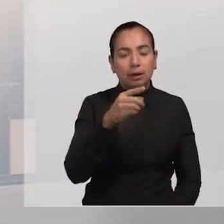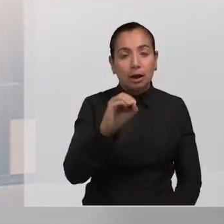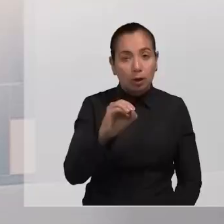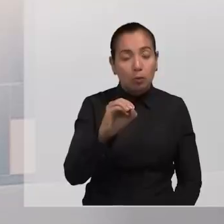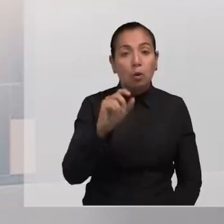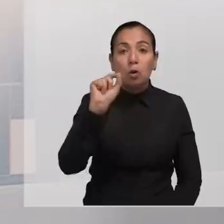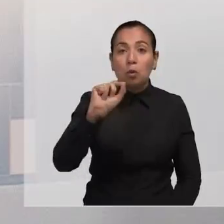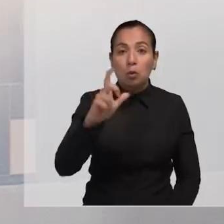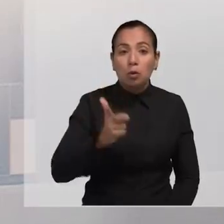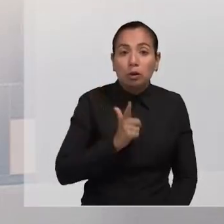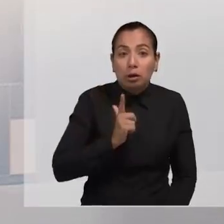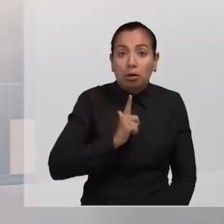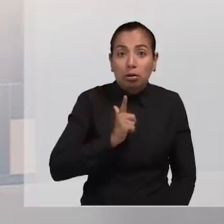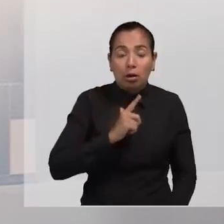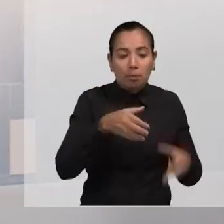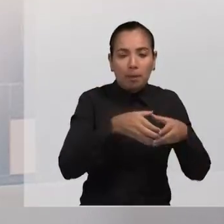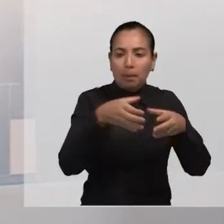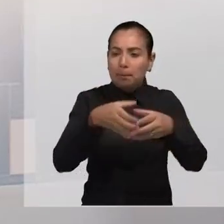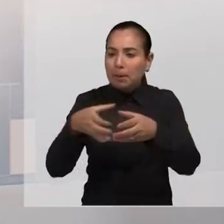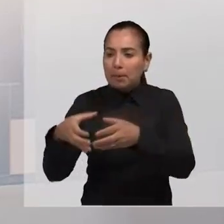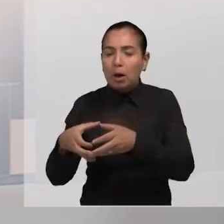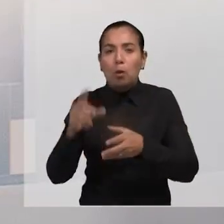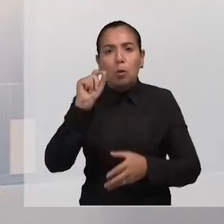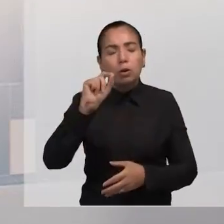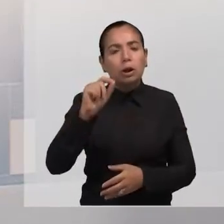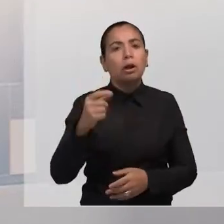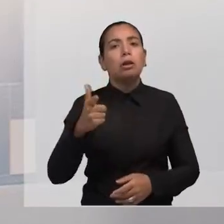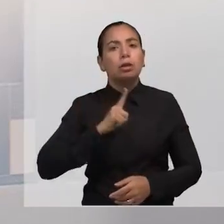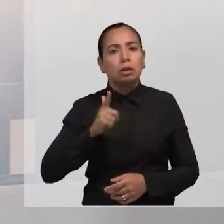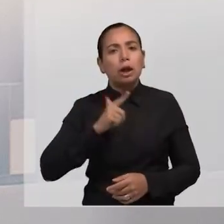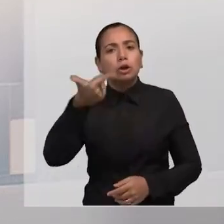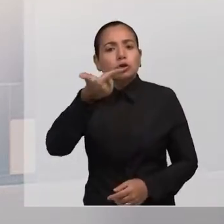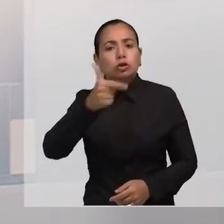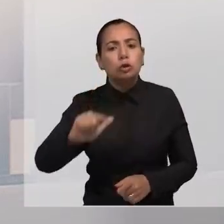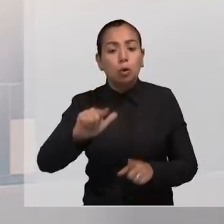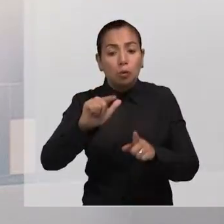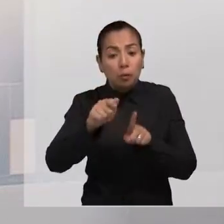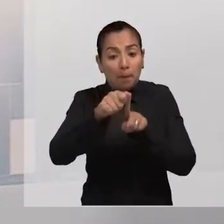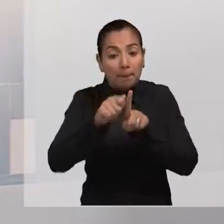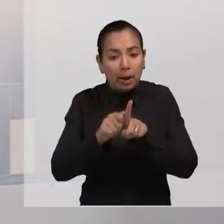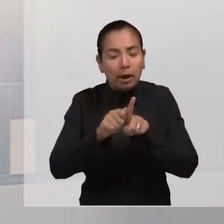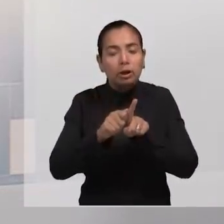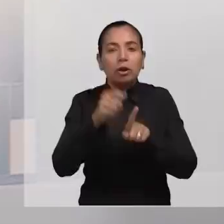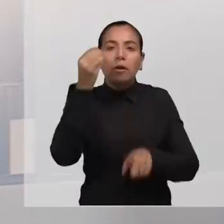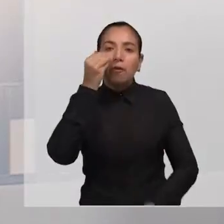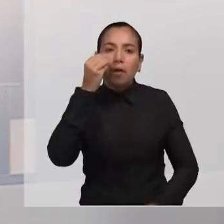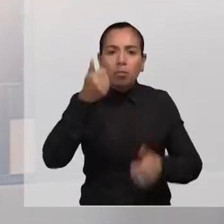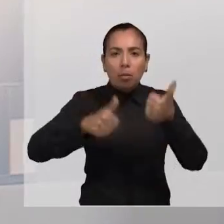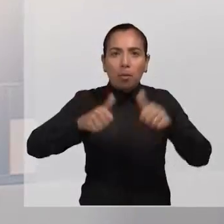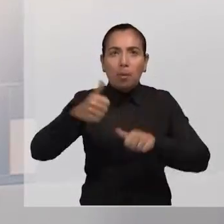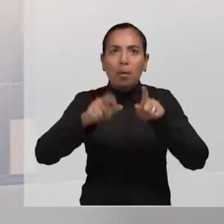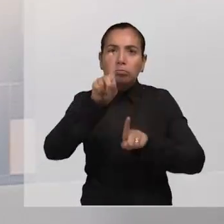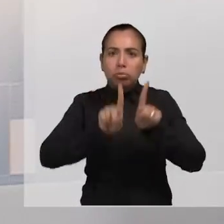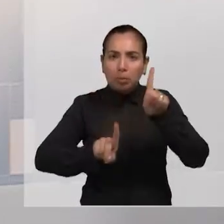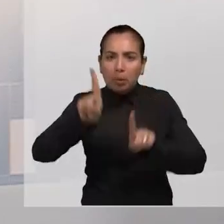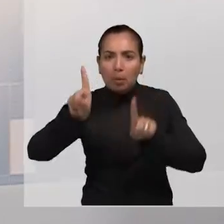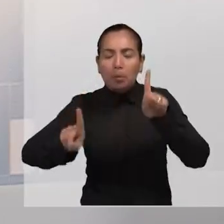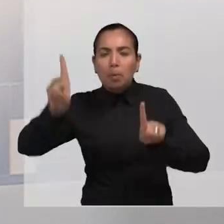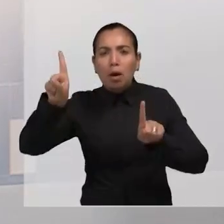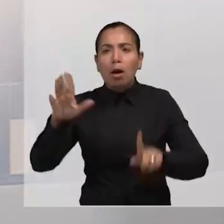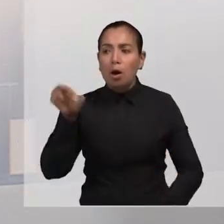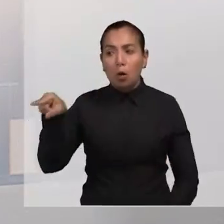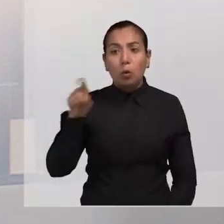adentra esse mês, você nota que o Ciro, com uma característica ímpar dele,